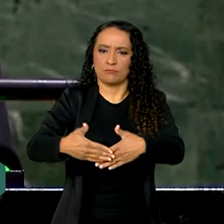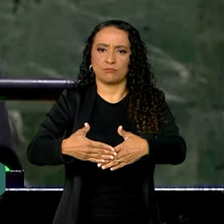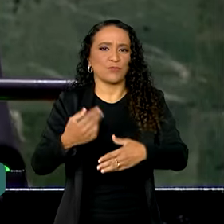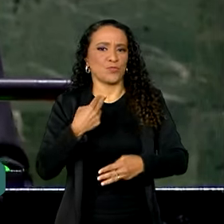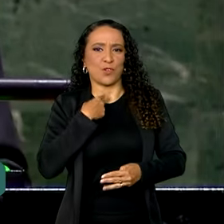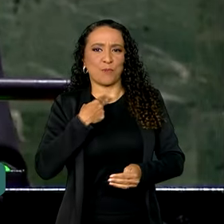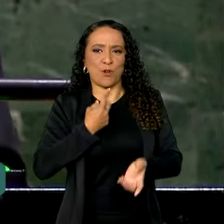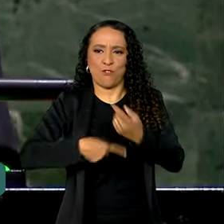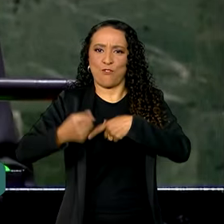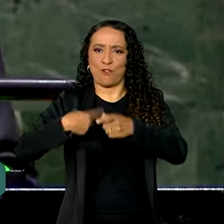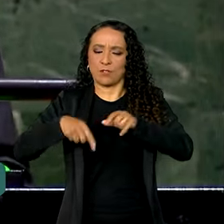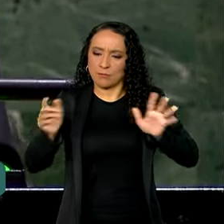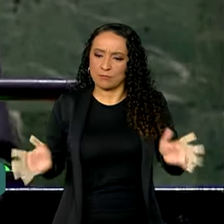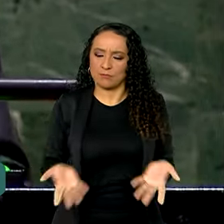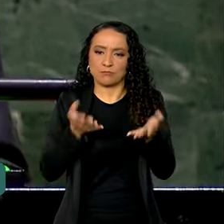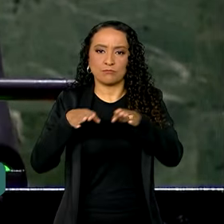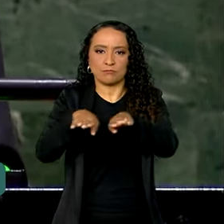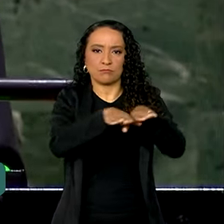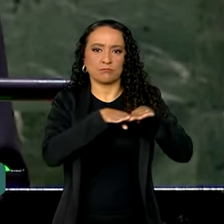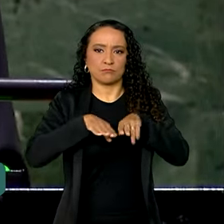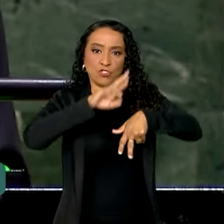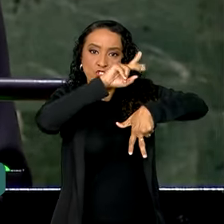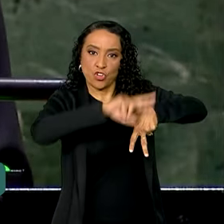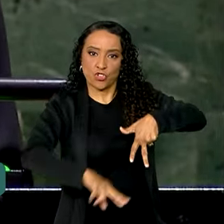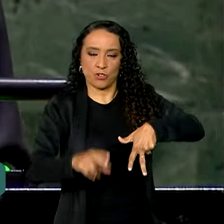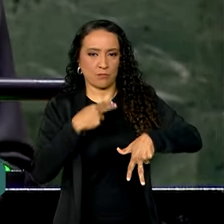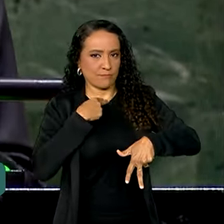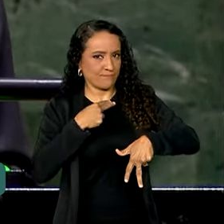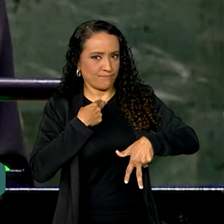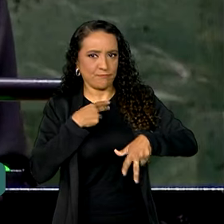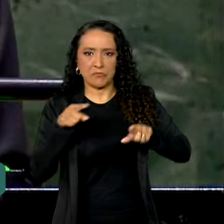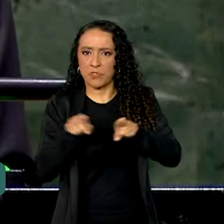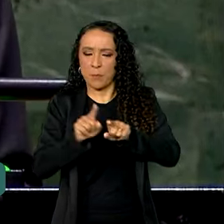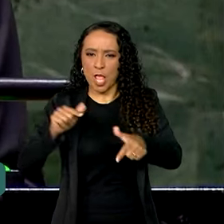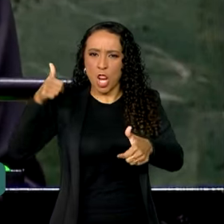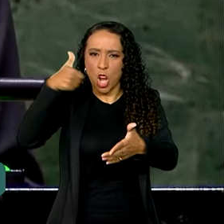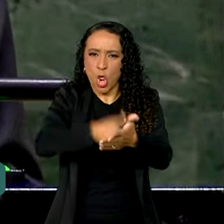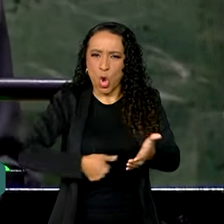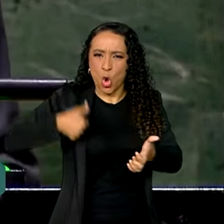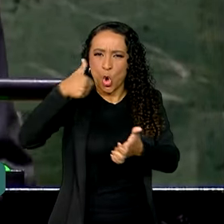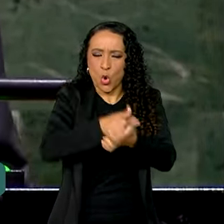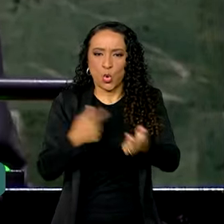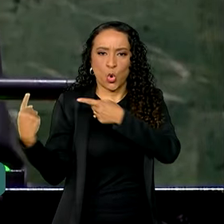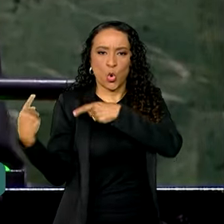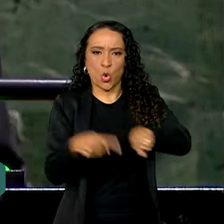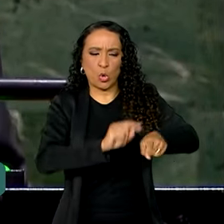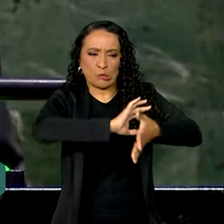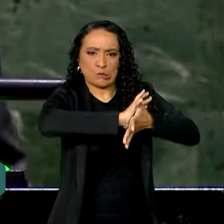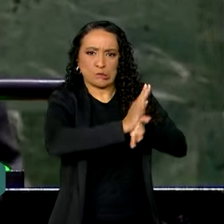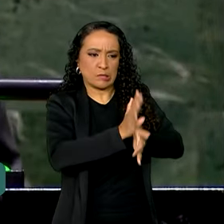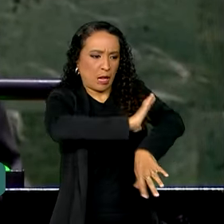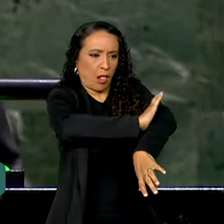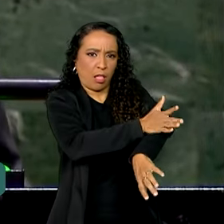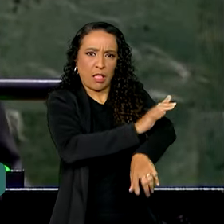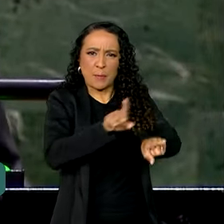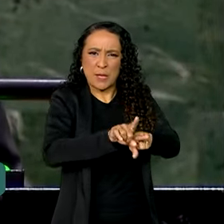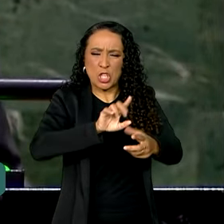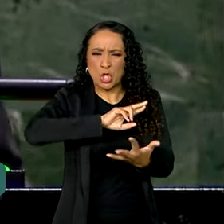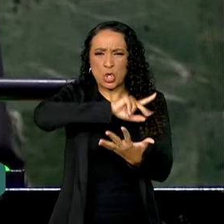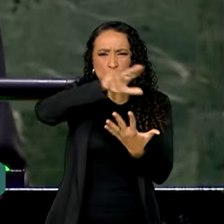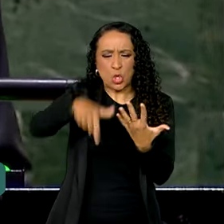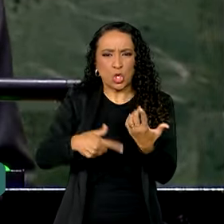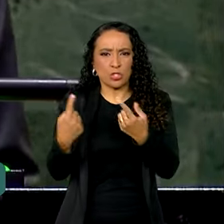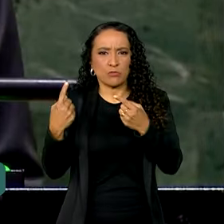podemos recuar na promoção da igualdade de gênero, nem na luta contra o racismo e todas as formas